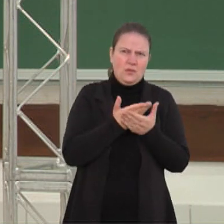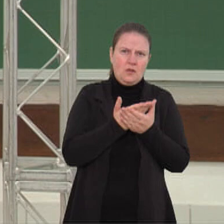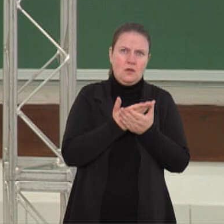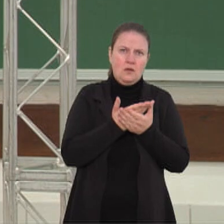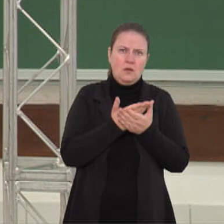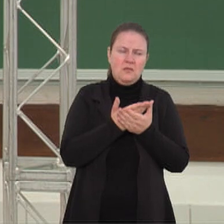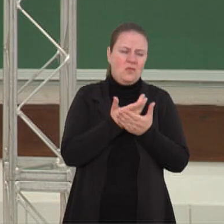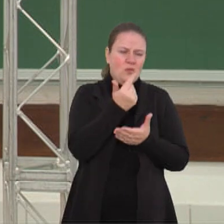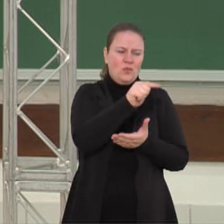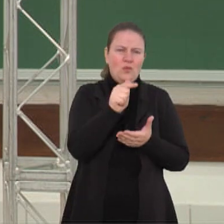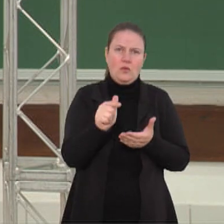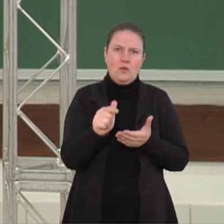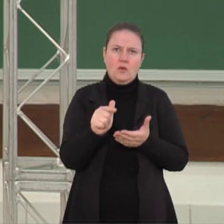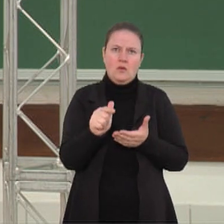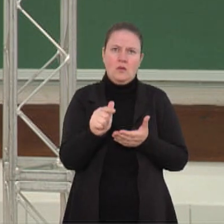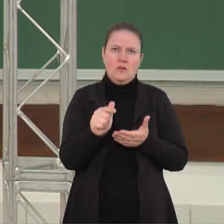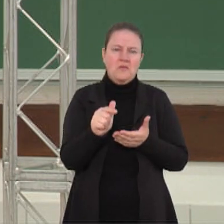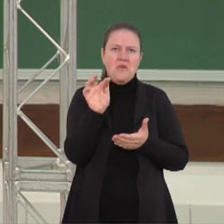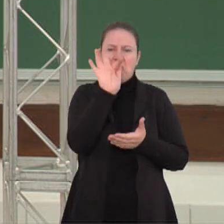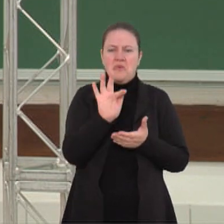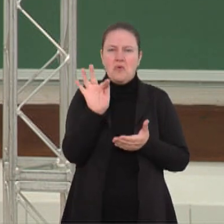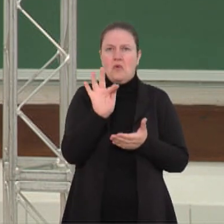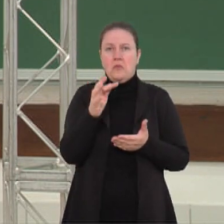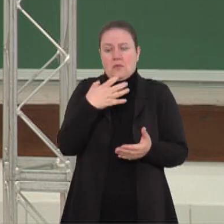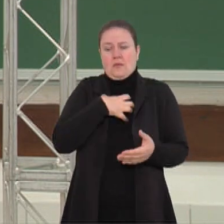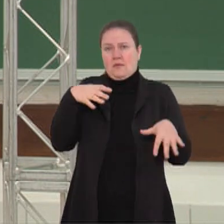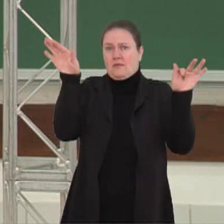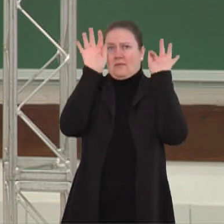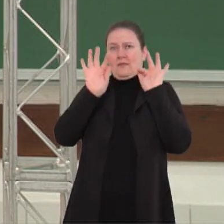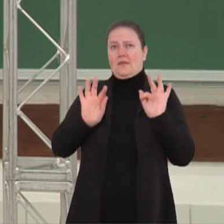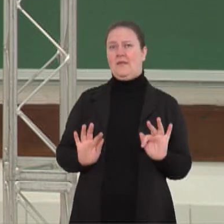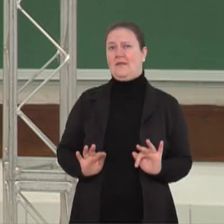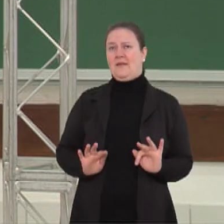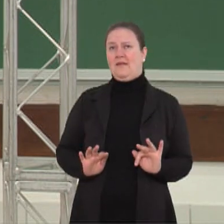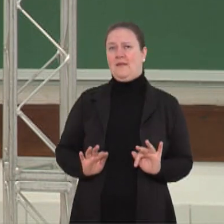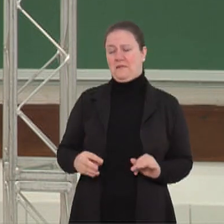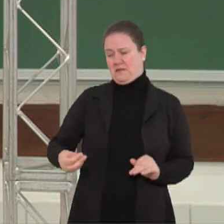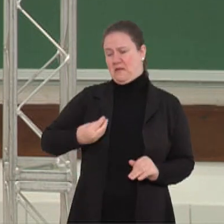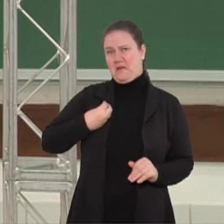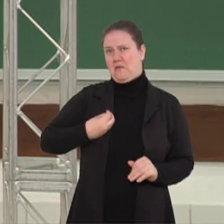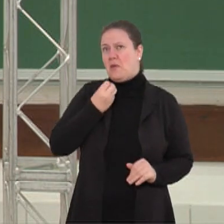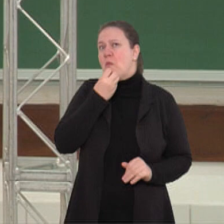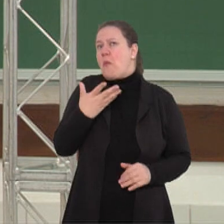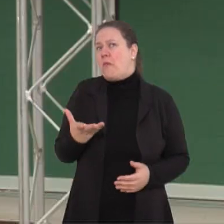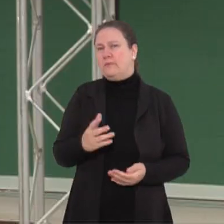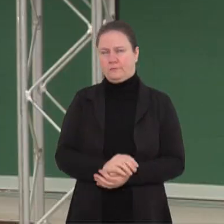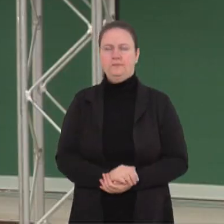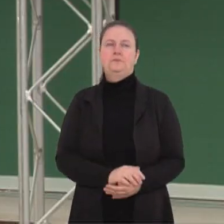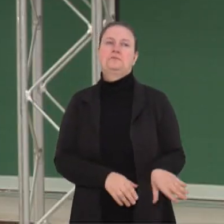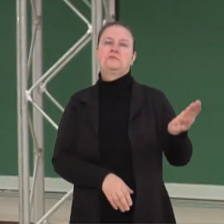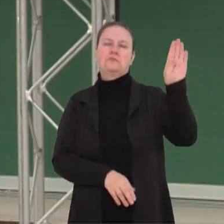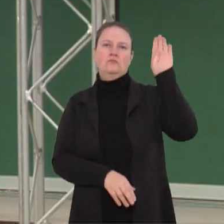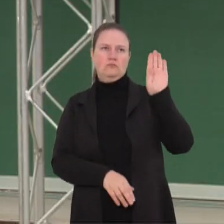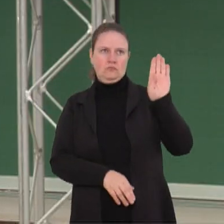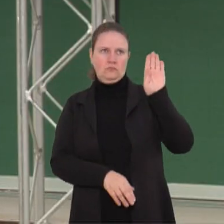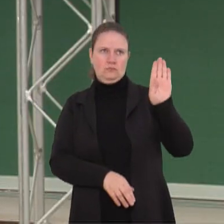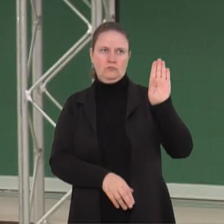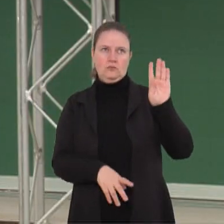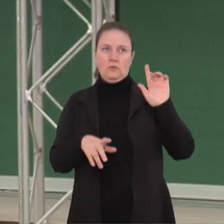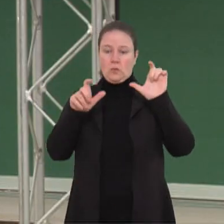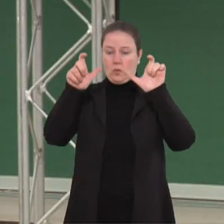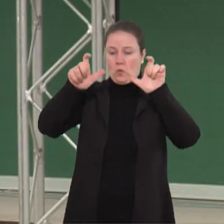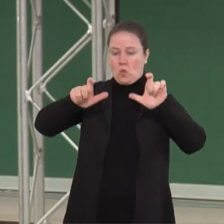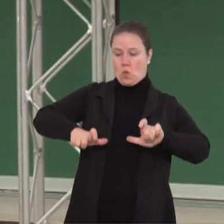estão bem de vida, estão felizes? Essa é a grande palavra. Letra B. Lugar